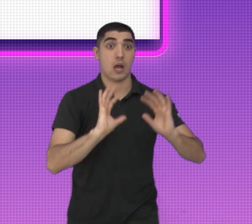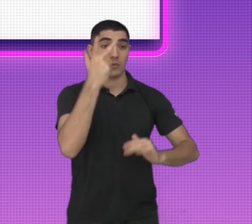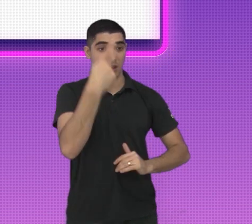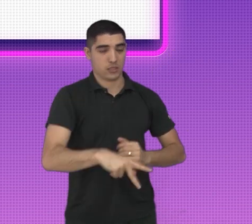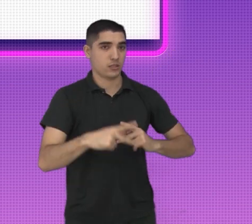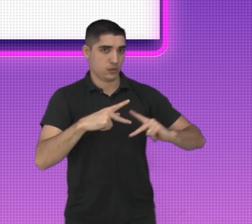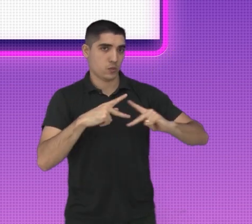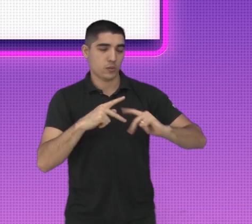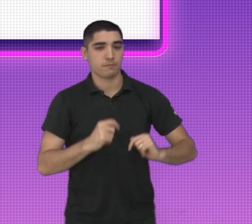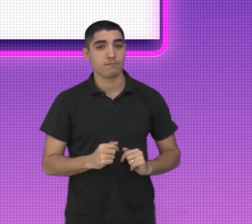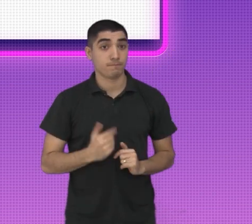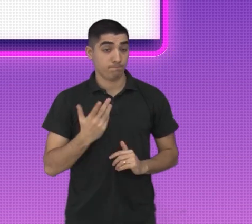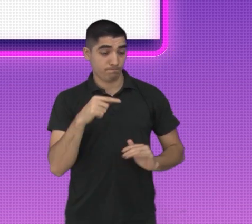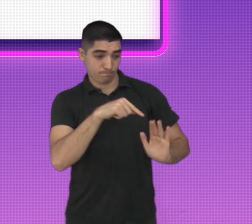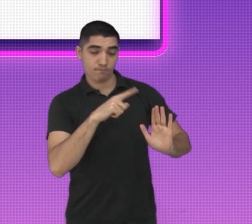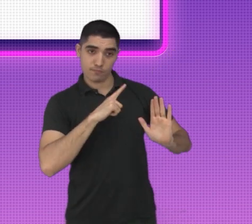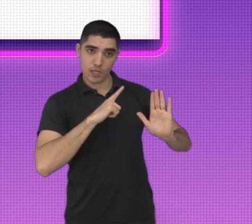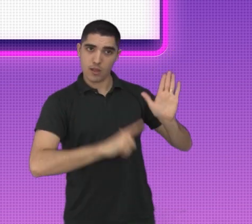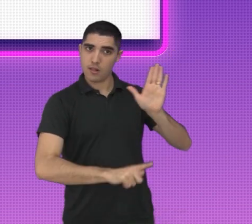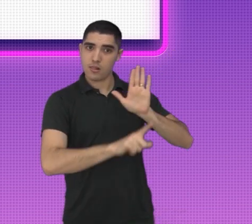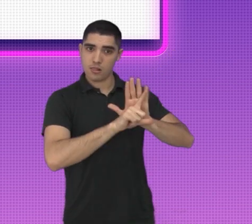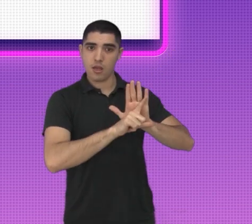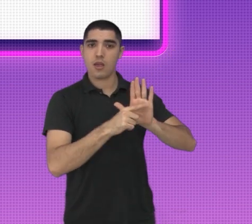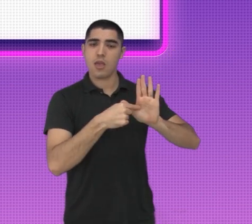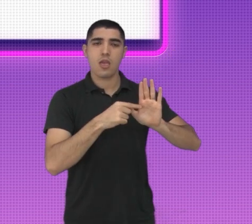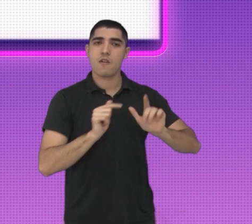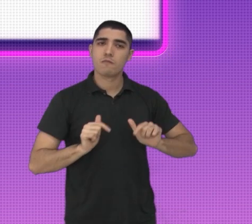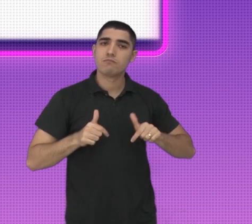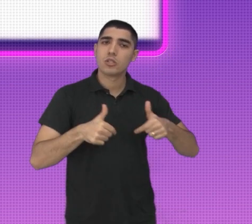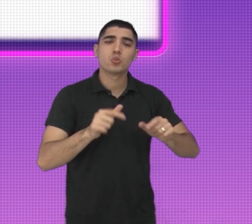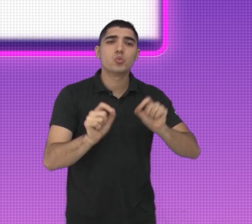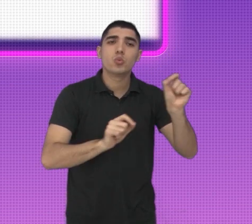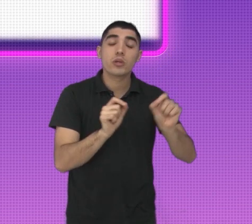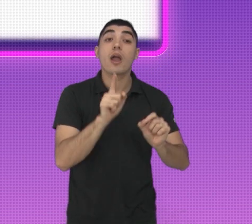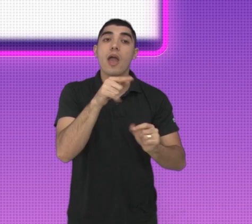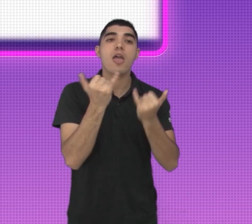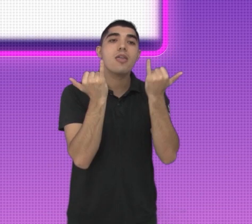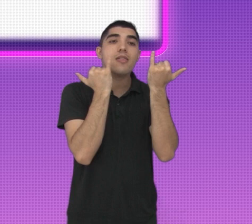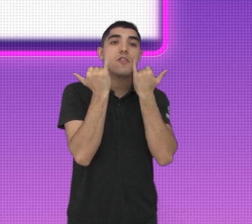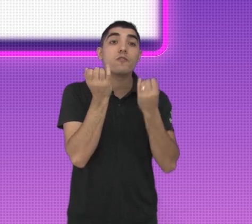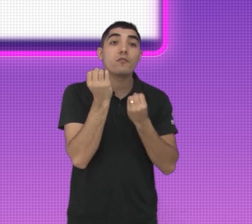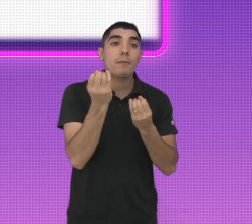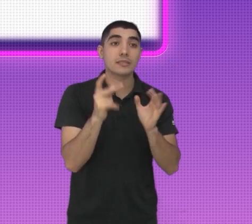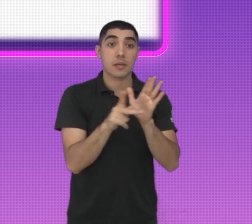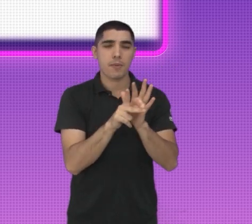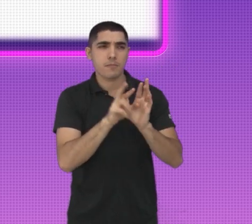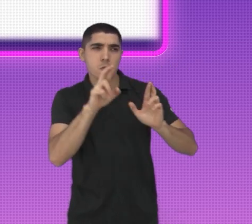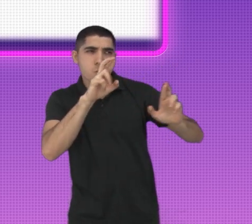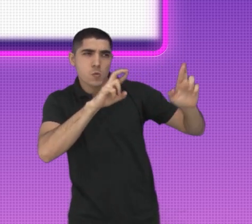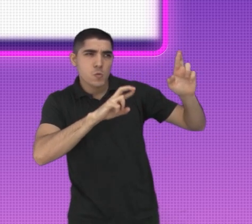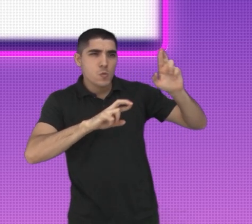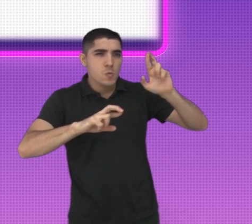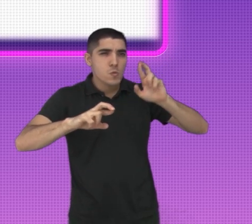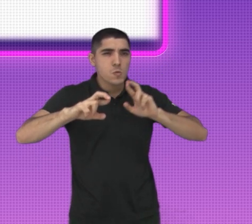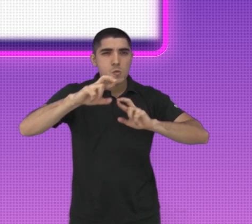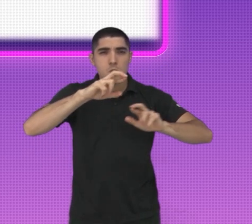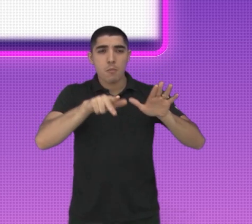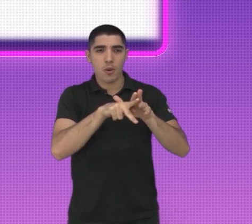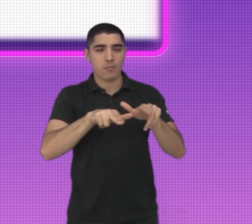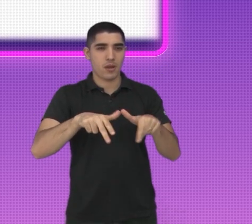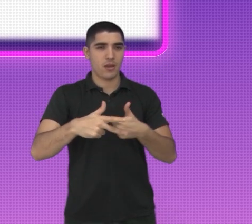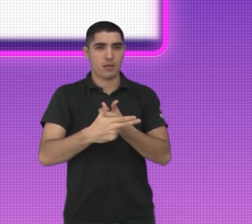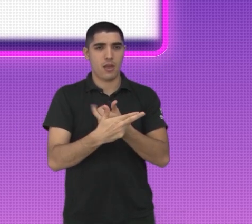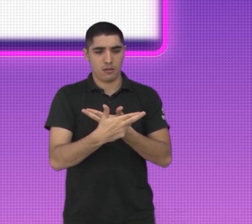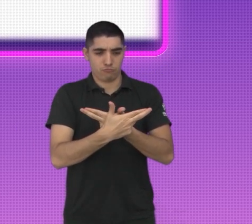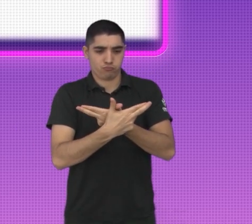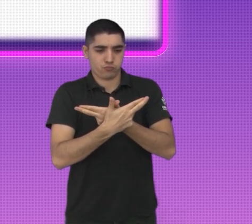gente tem aqui, então, que esse programa, ele consiste em um sistema de informações de monitoramento de desastres